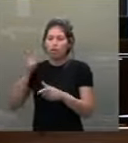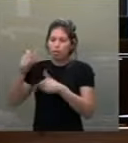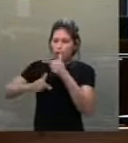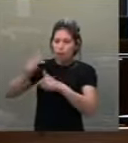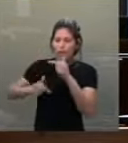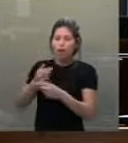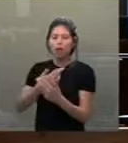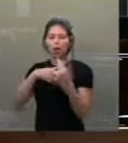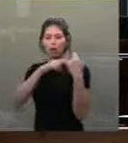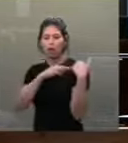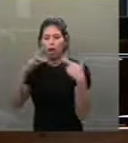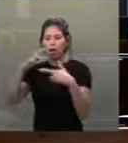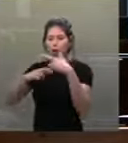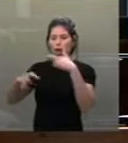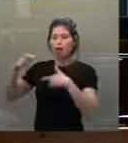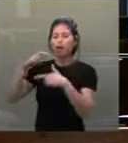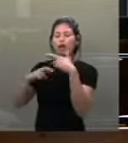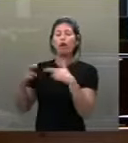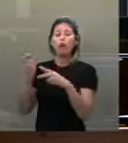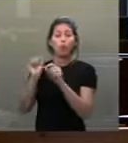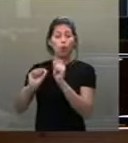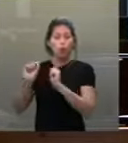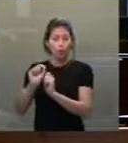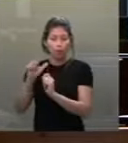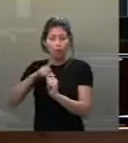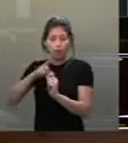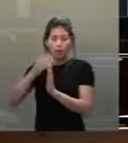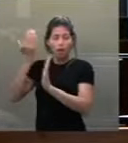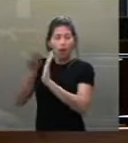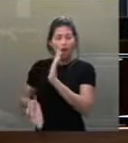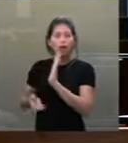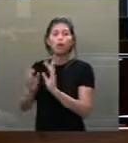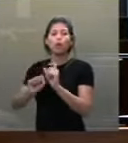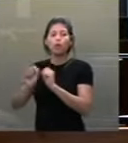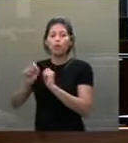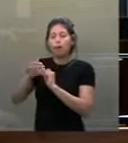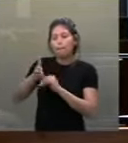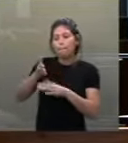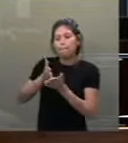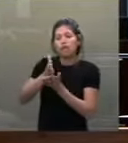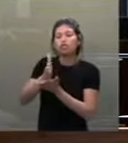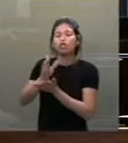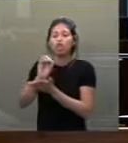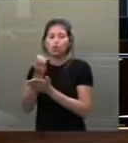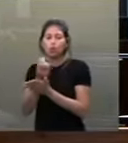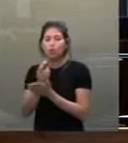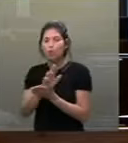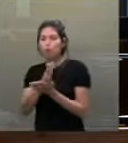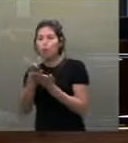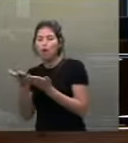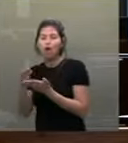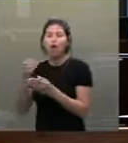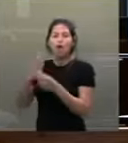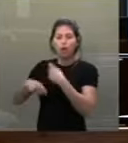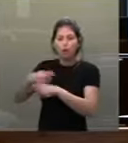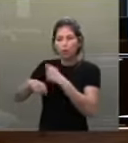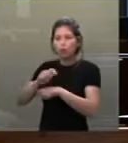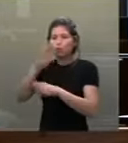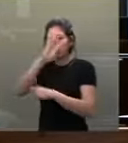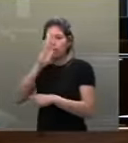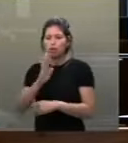responsabilidade, inclusive fiscal, de modo a amortecer os efeitos diretos e indiretos à economia nacional causados